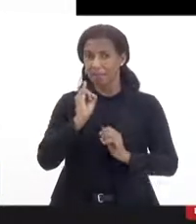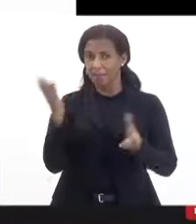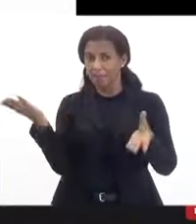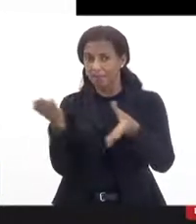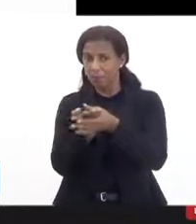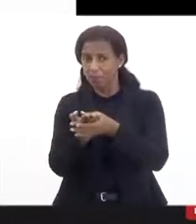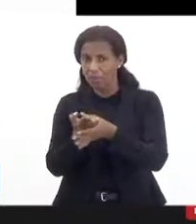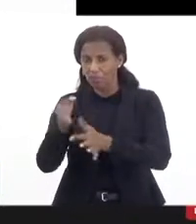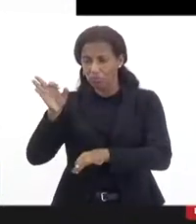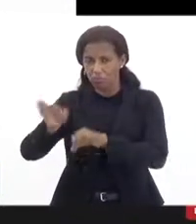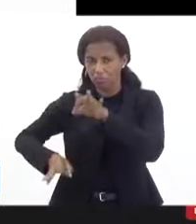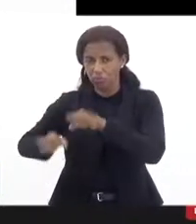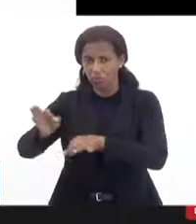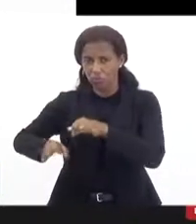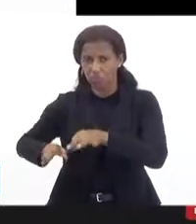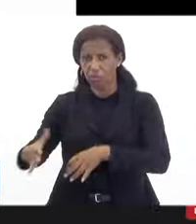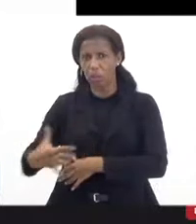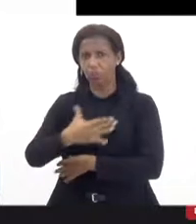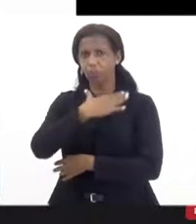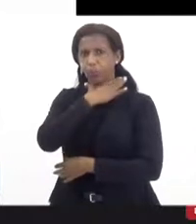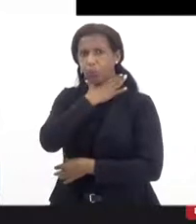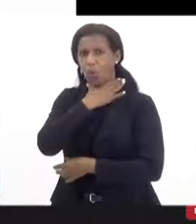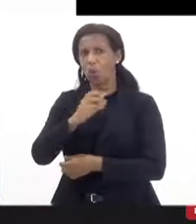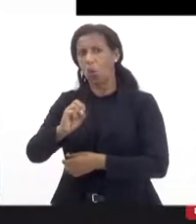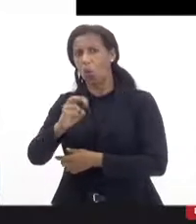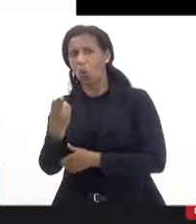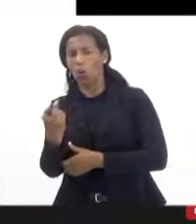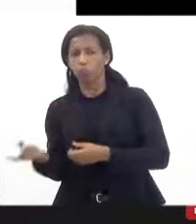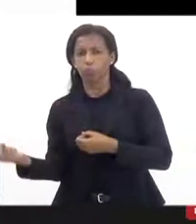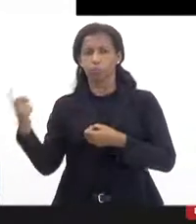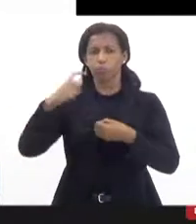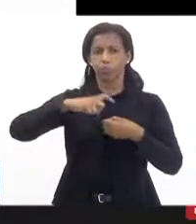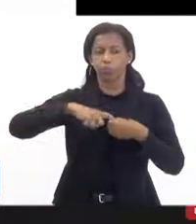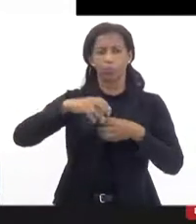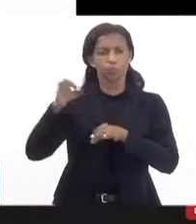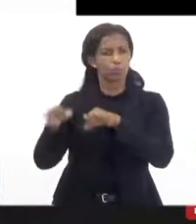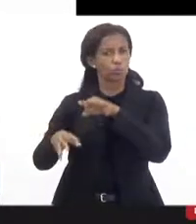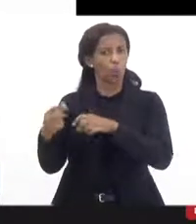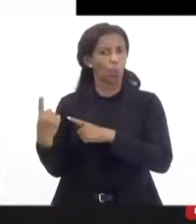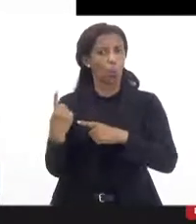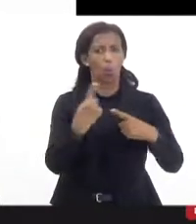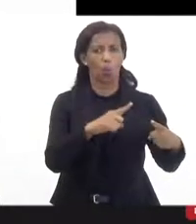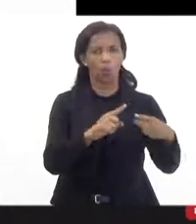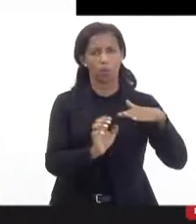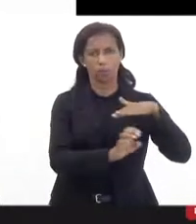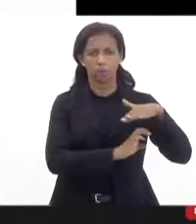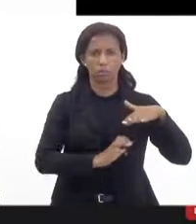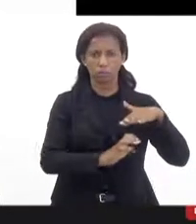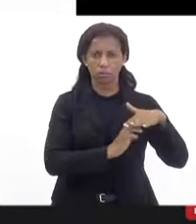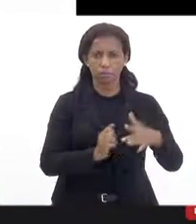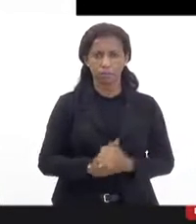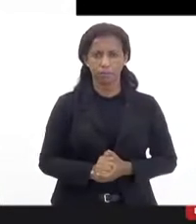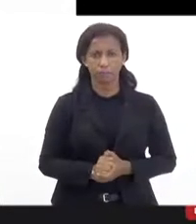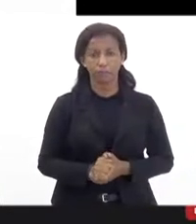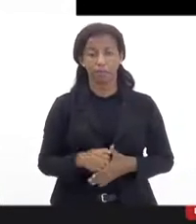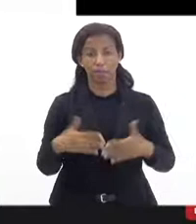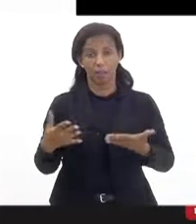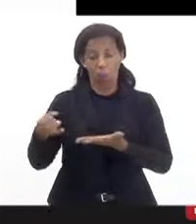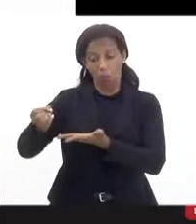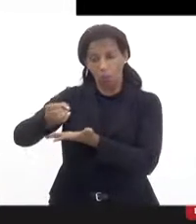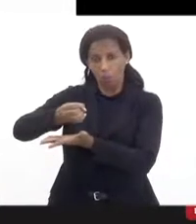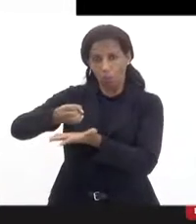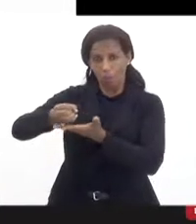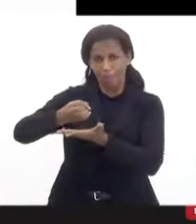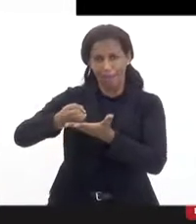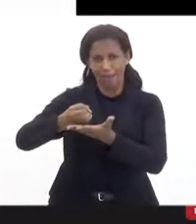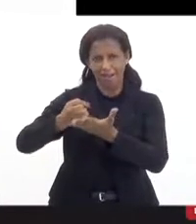processo judicial de falência ou de recuperação judicial contra o credor. Né? Então, com base em